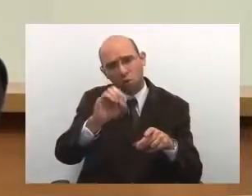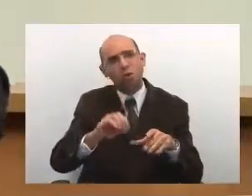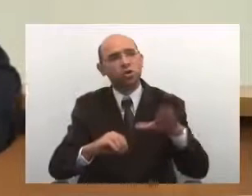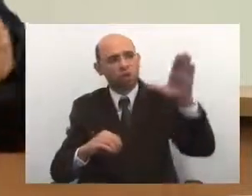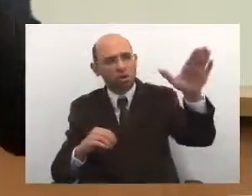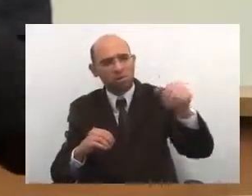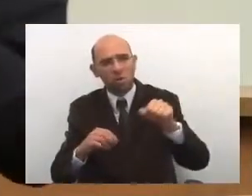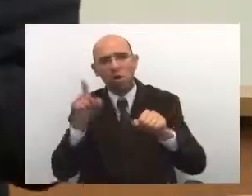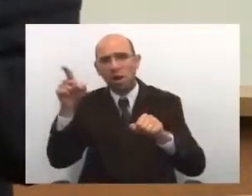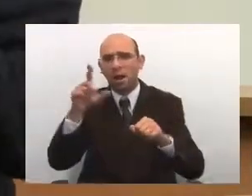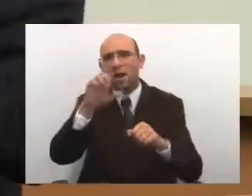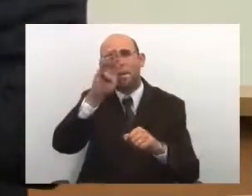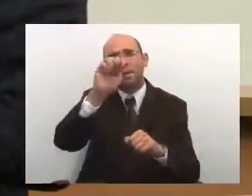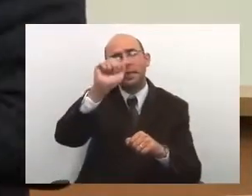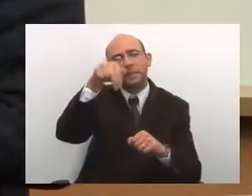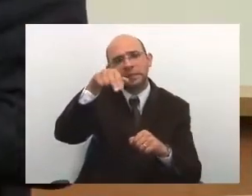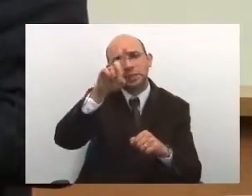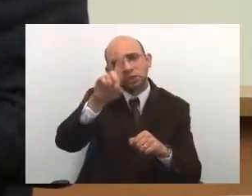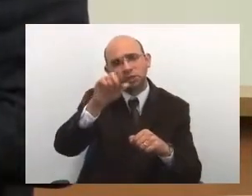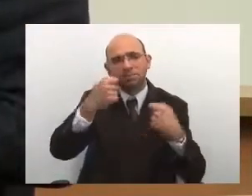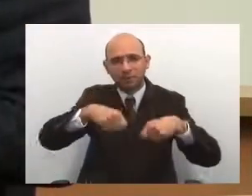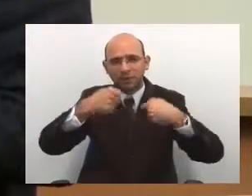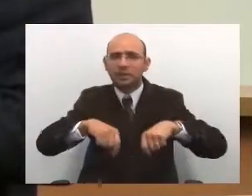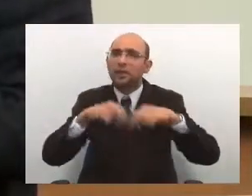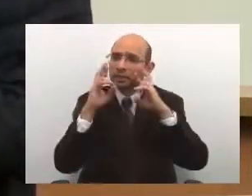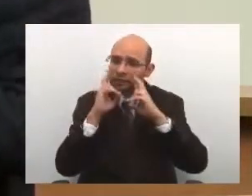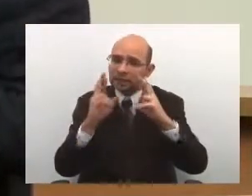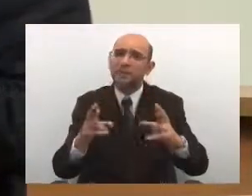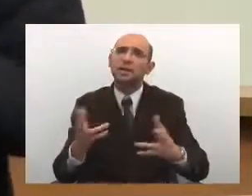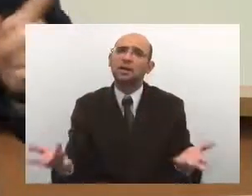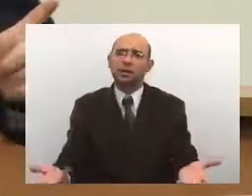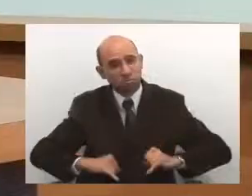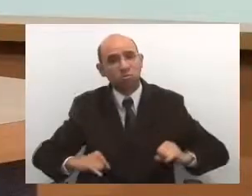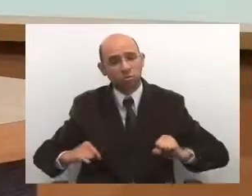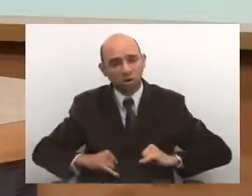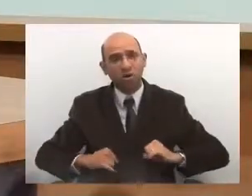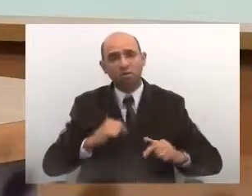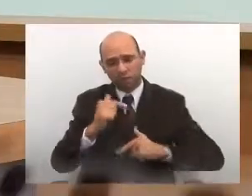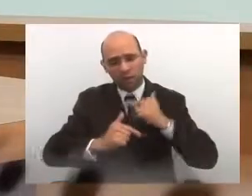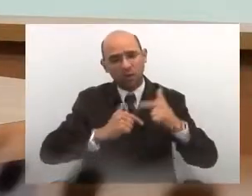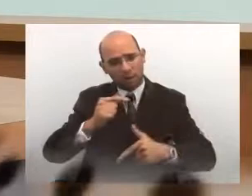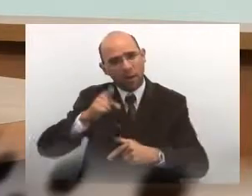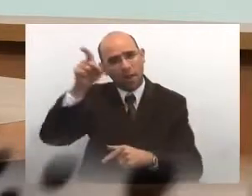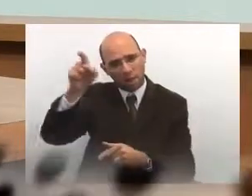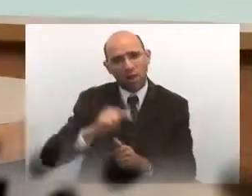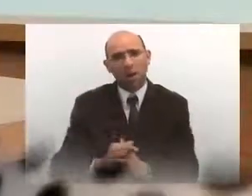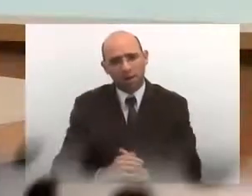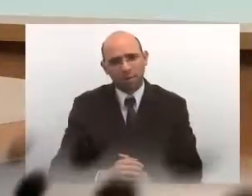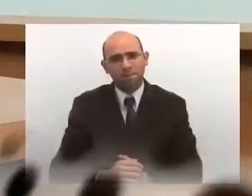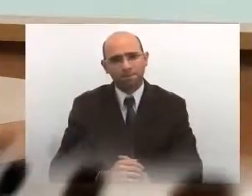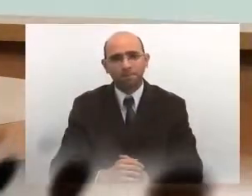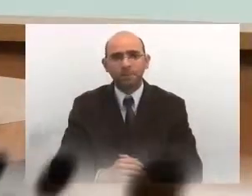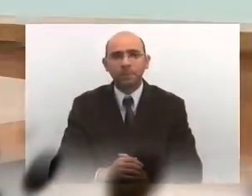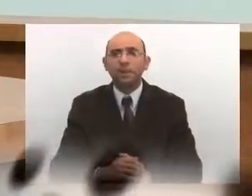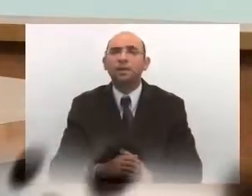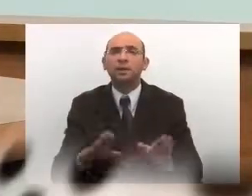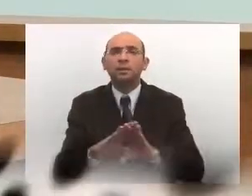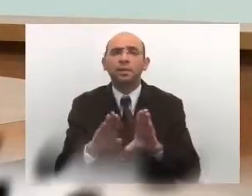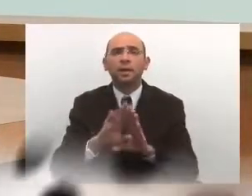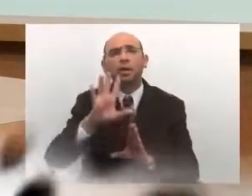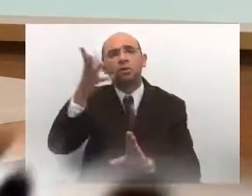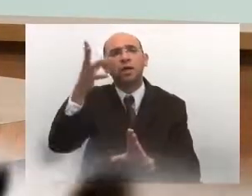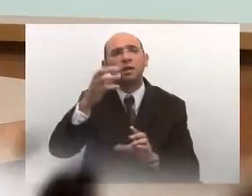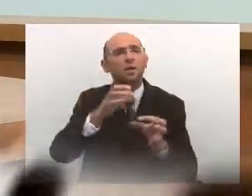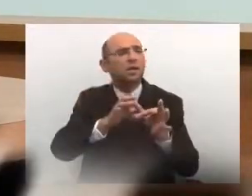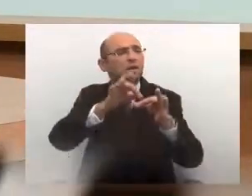para manifestar apoio e comentar o problema exposto por Sandes. É algo que a gente pensa que ocorre muito